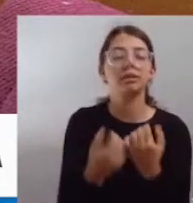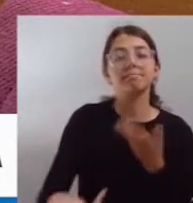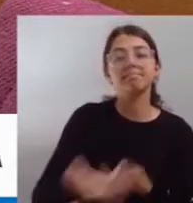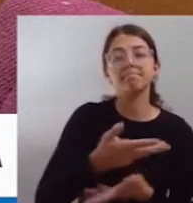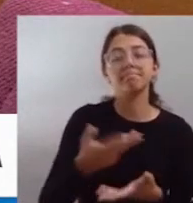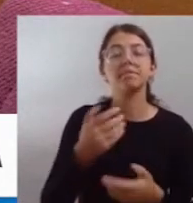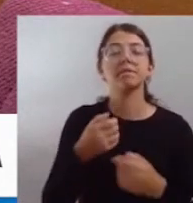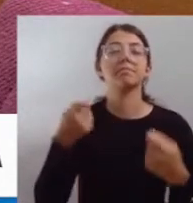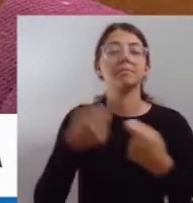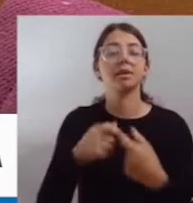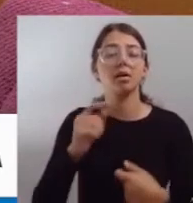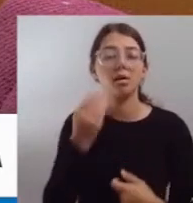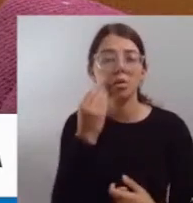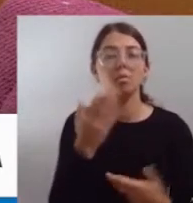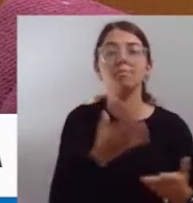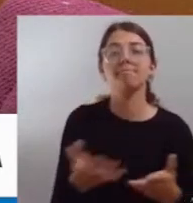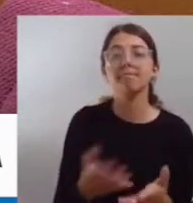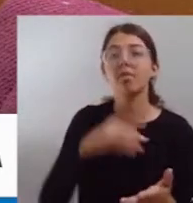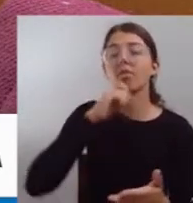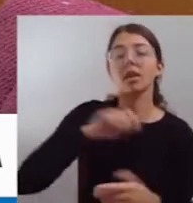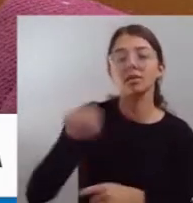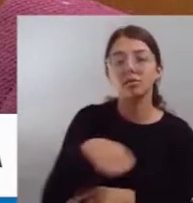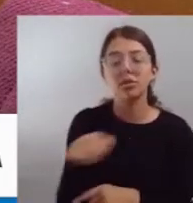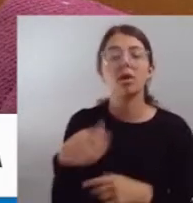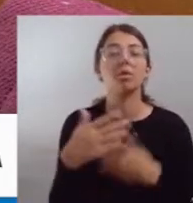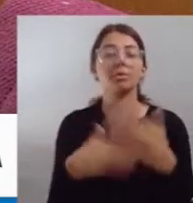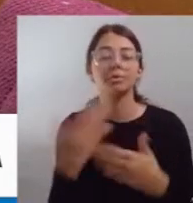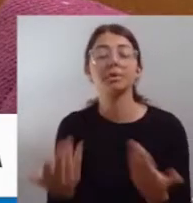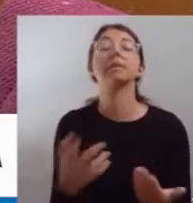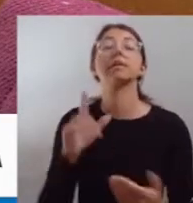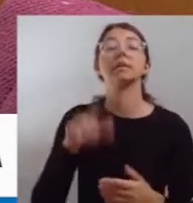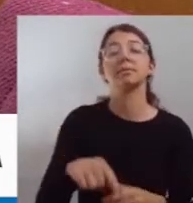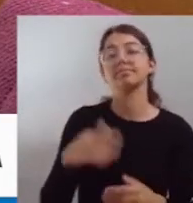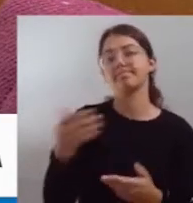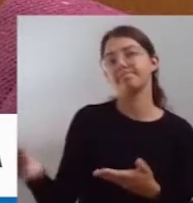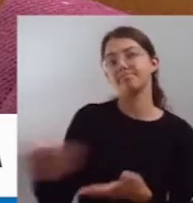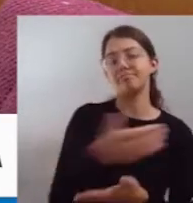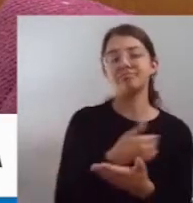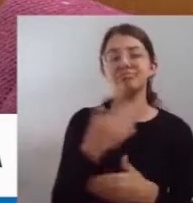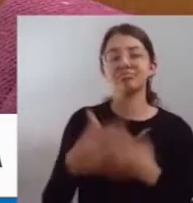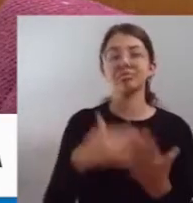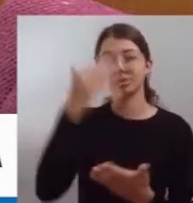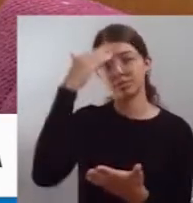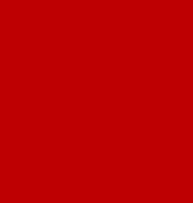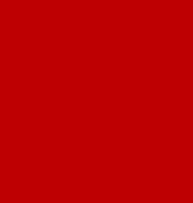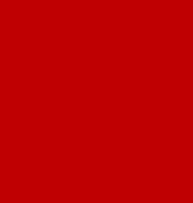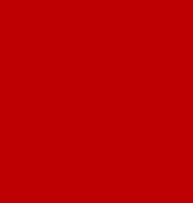sua viabilidade, ao mesmo tempo que esperamos pelos resultados da auditoria em curso. Muito obrigada.